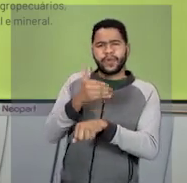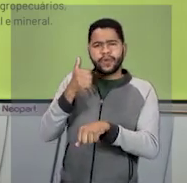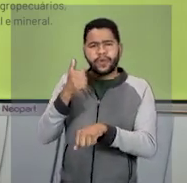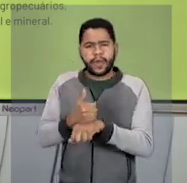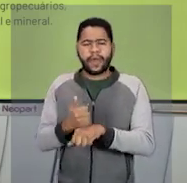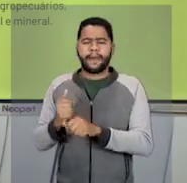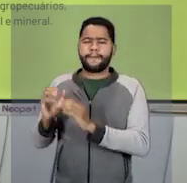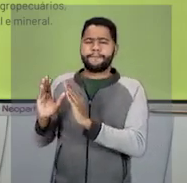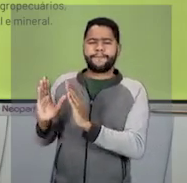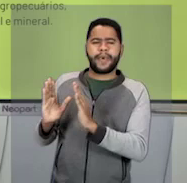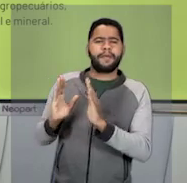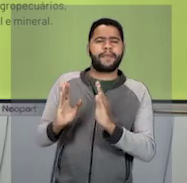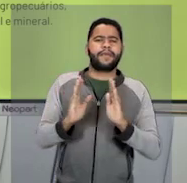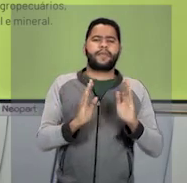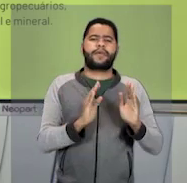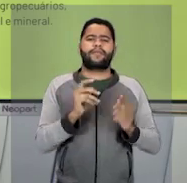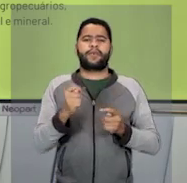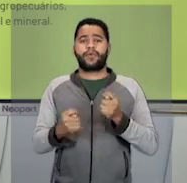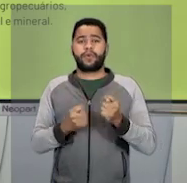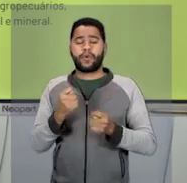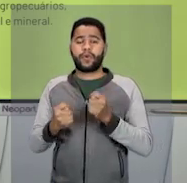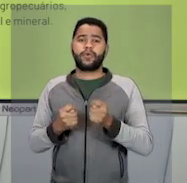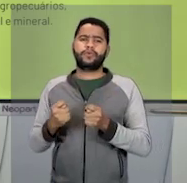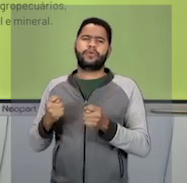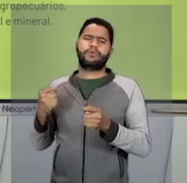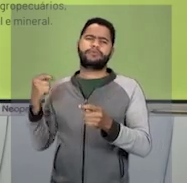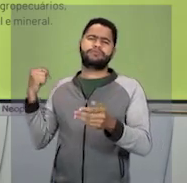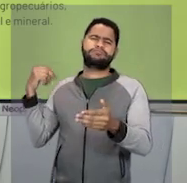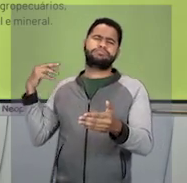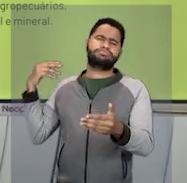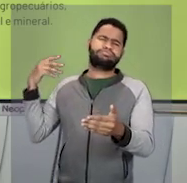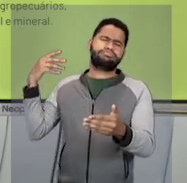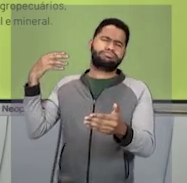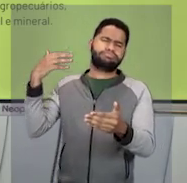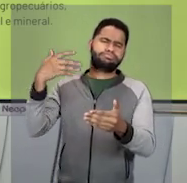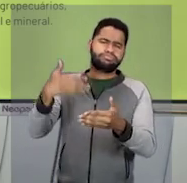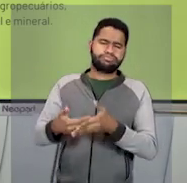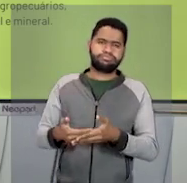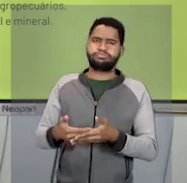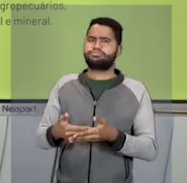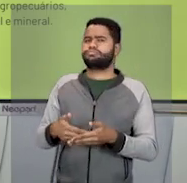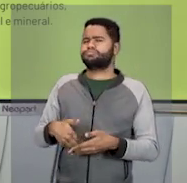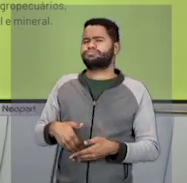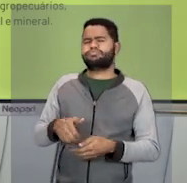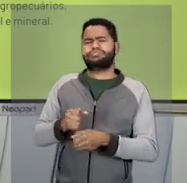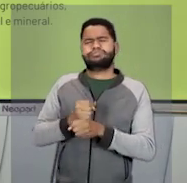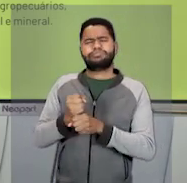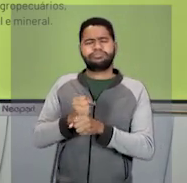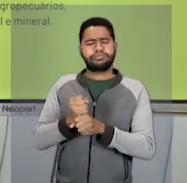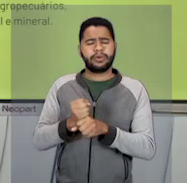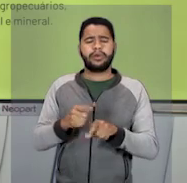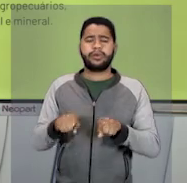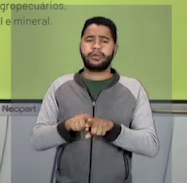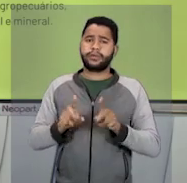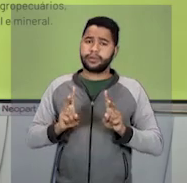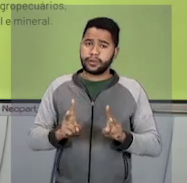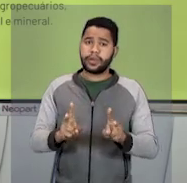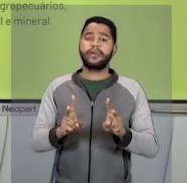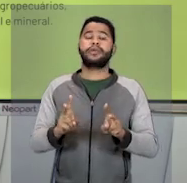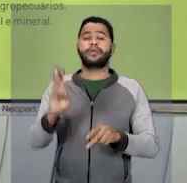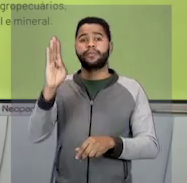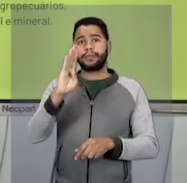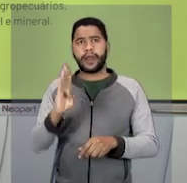ciclos econômicos que a gente vivenciou durante décadas, e isso permaneceu muitas vezes também, além do